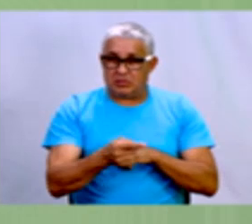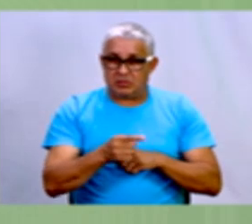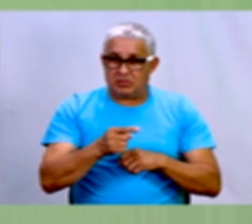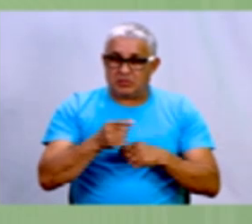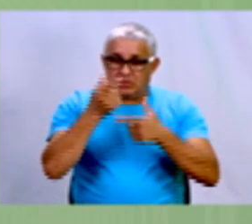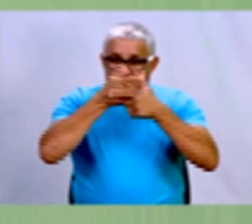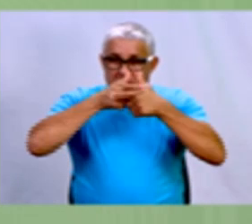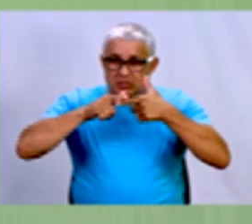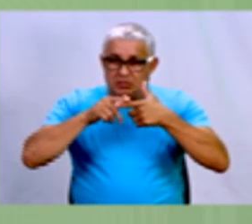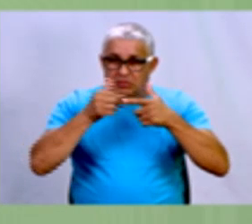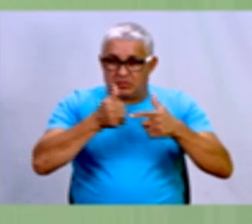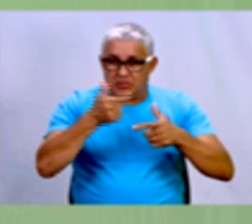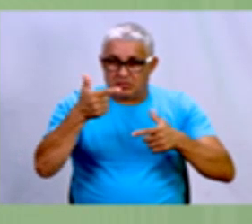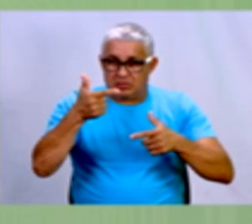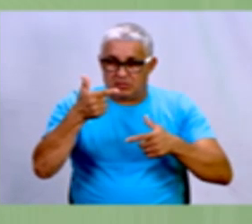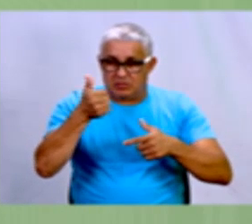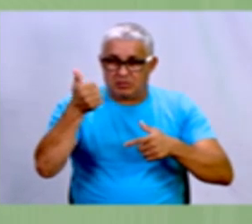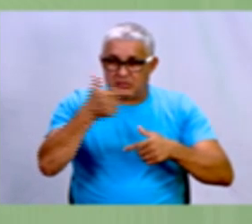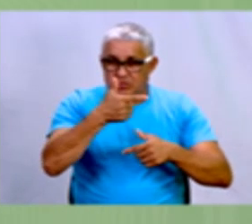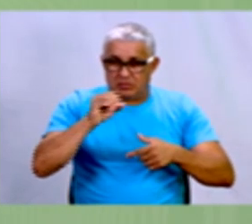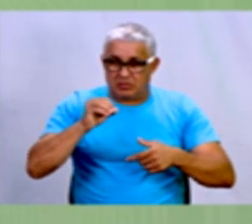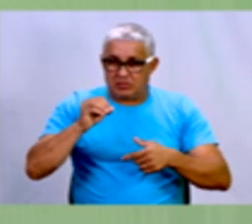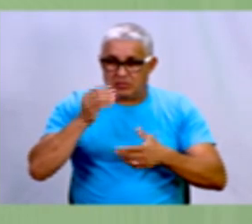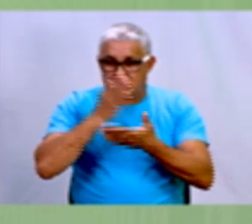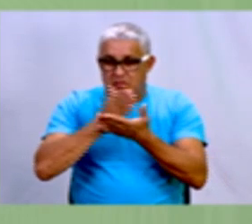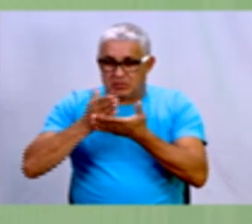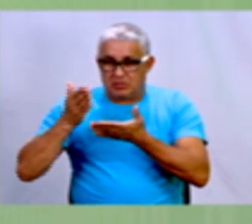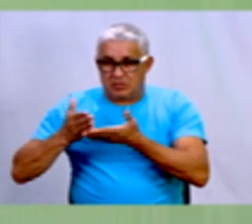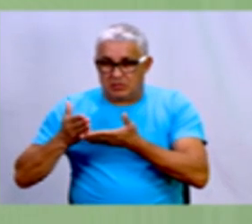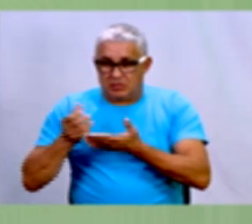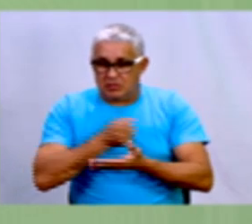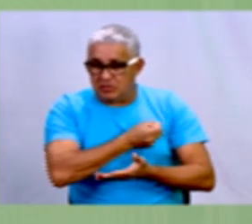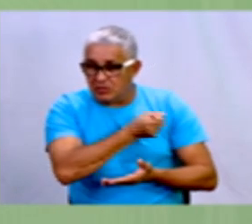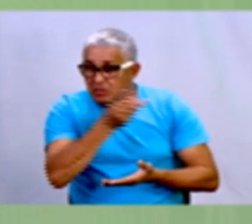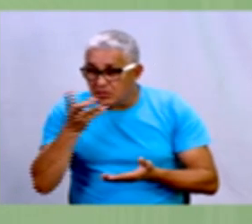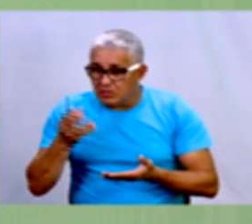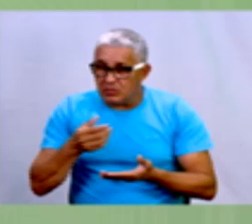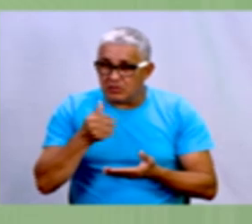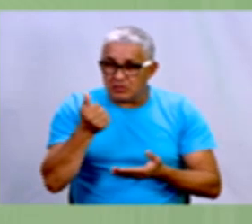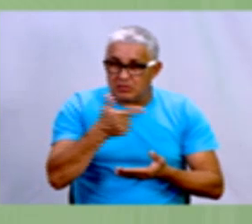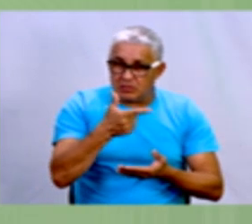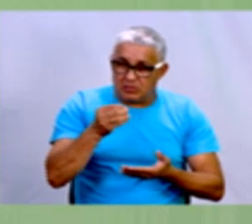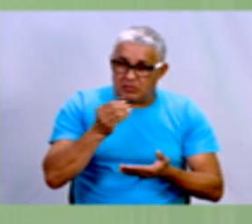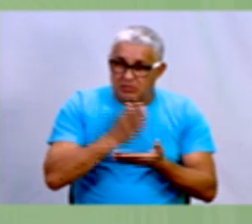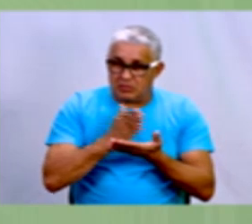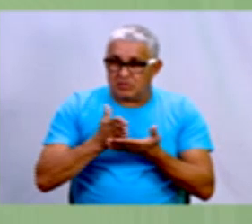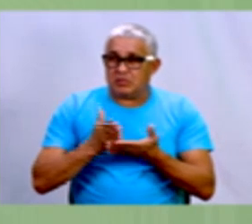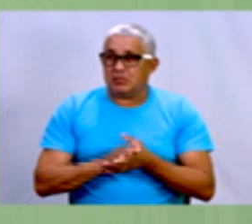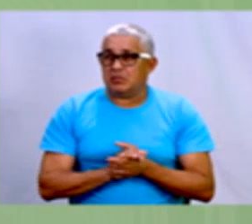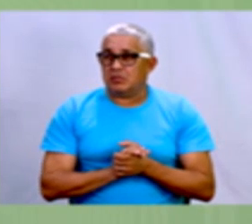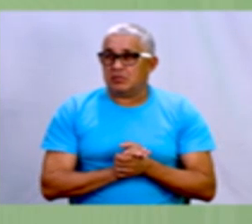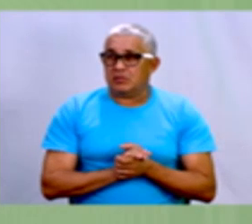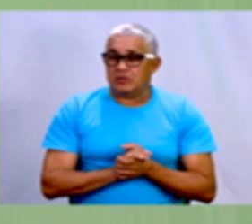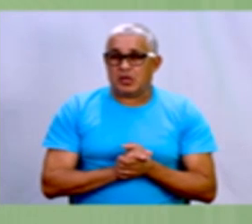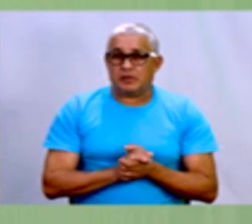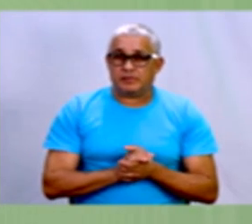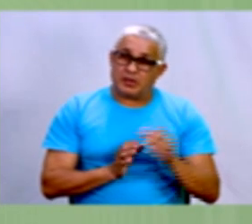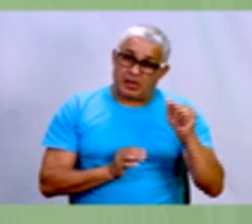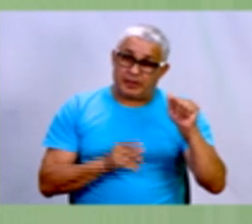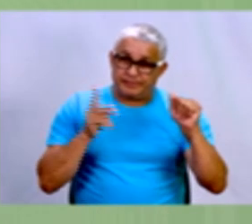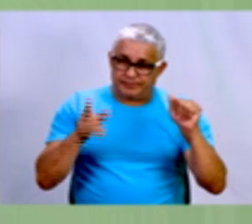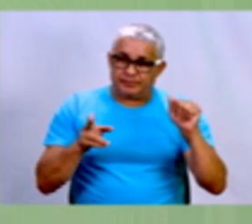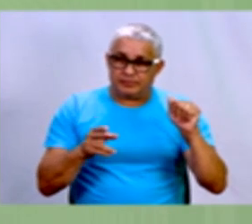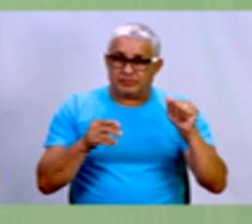dividido por 120 parcelas, que foi a quantidade de períodos que eu fiz o financiamento, né? Então, o valor da